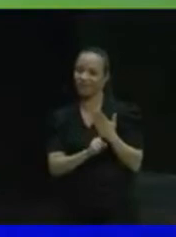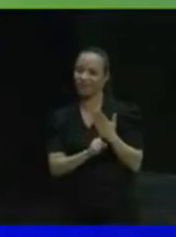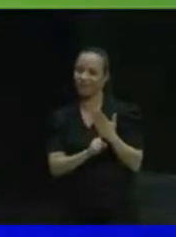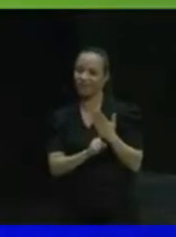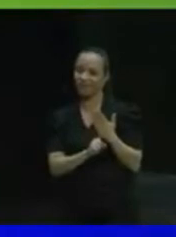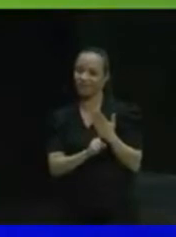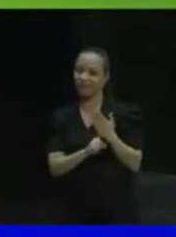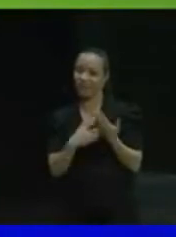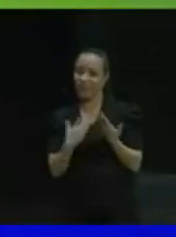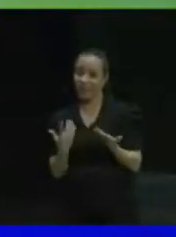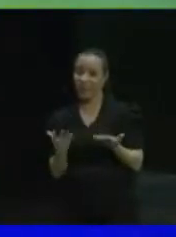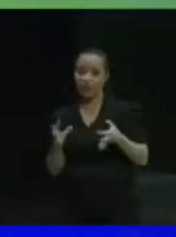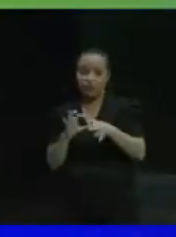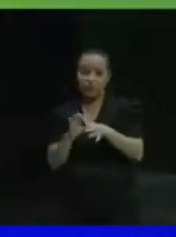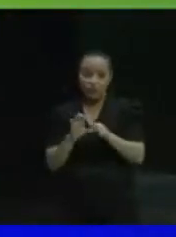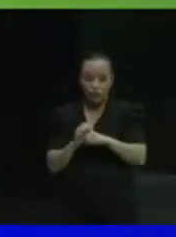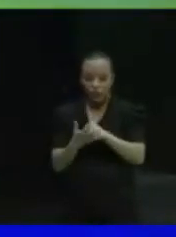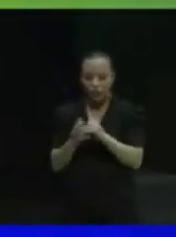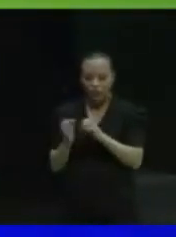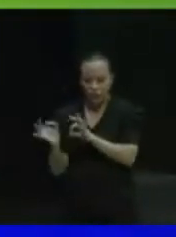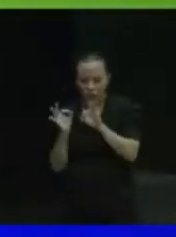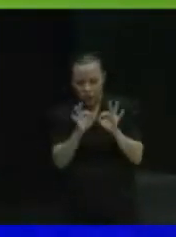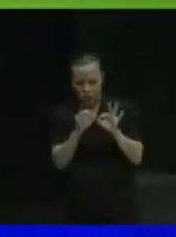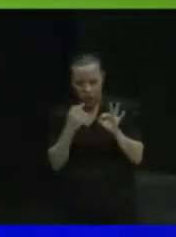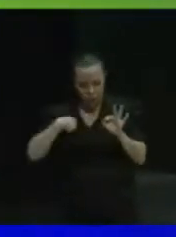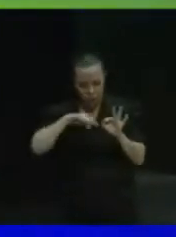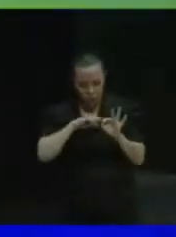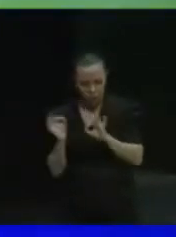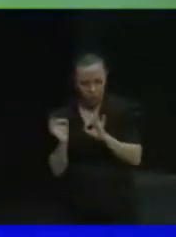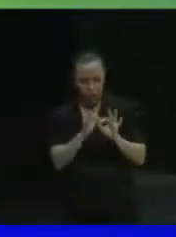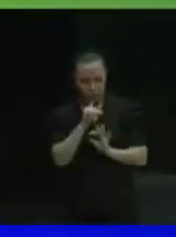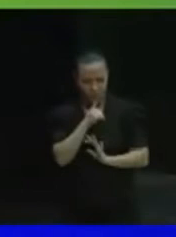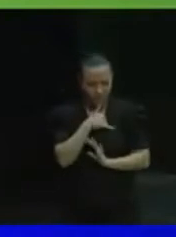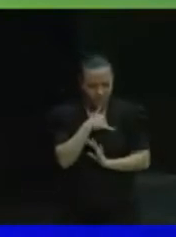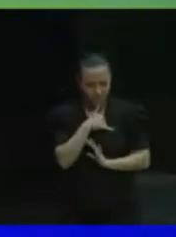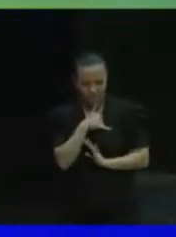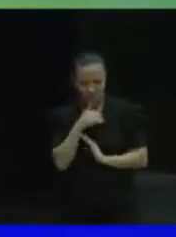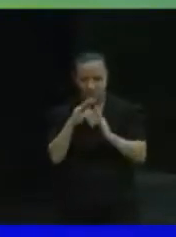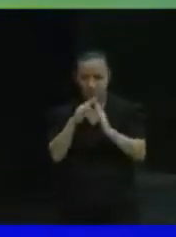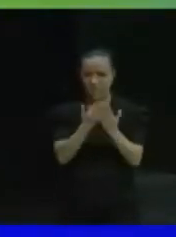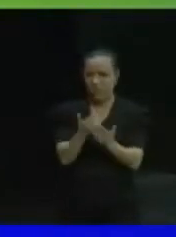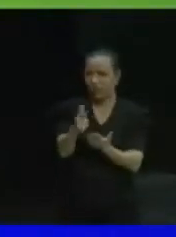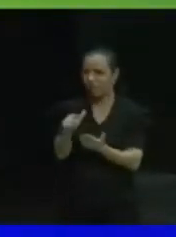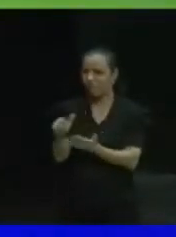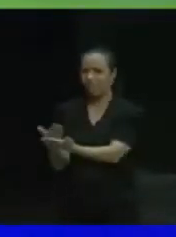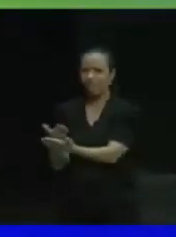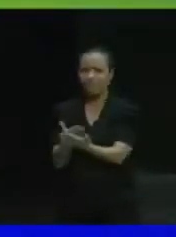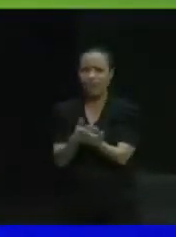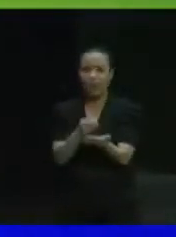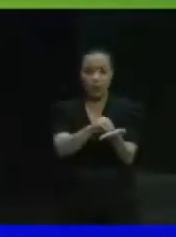Junto com a pandemia, vimos com tristeza outros flagelos. Escolas sem aulas por falta de